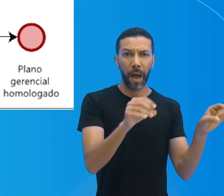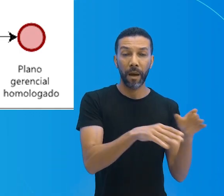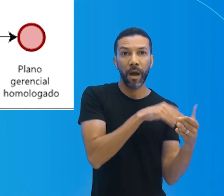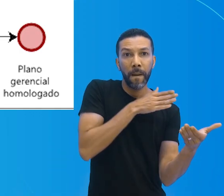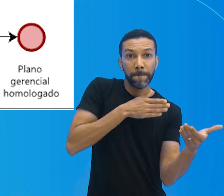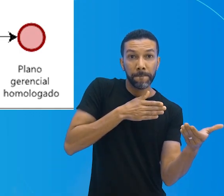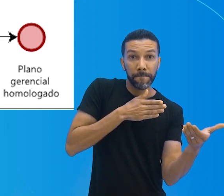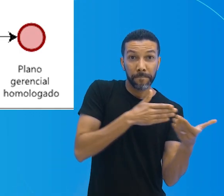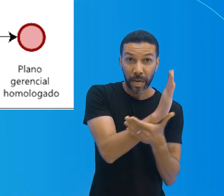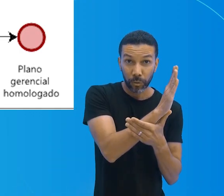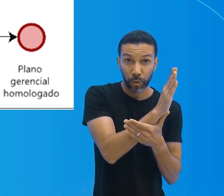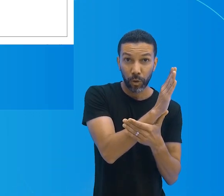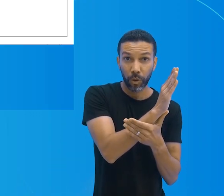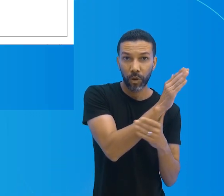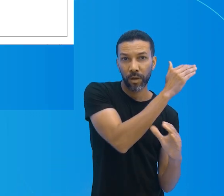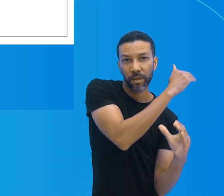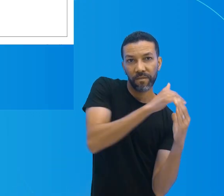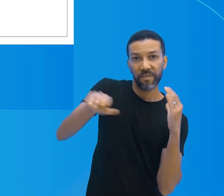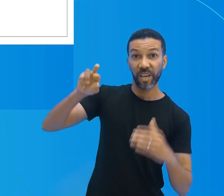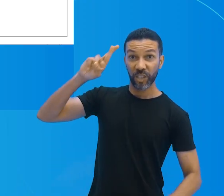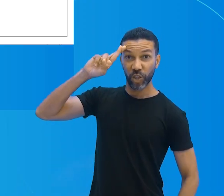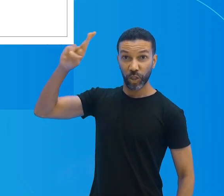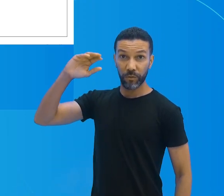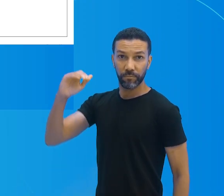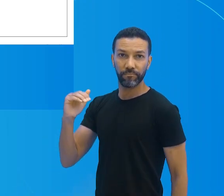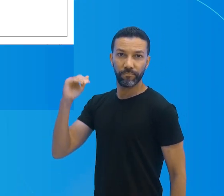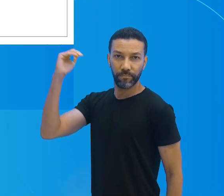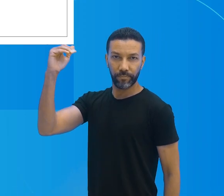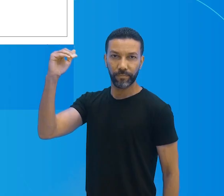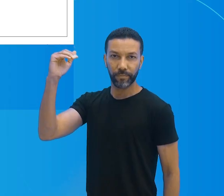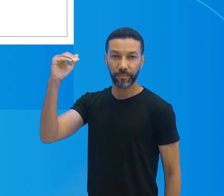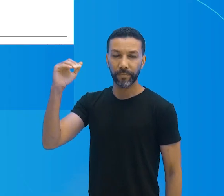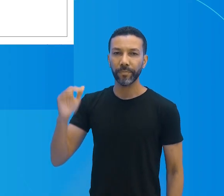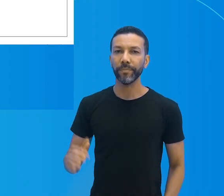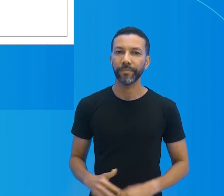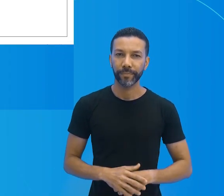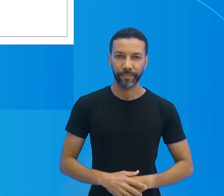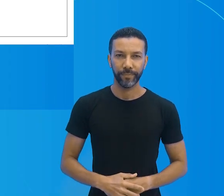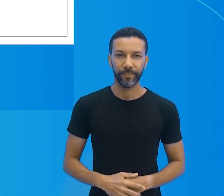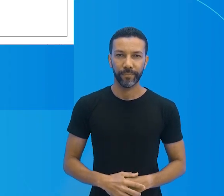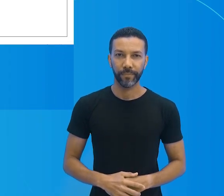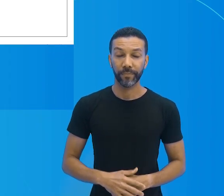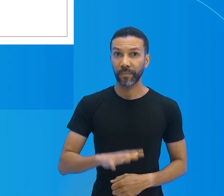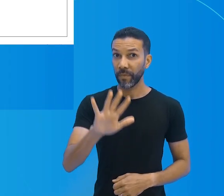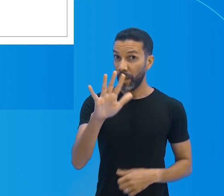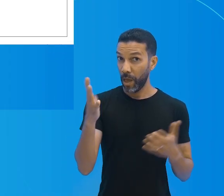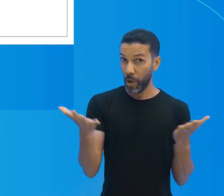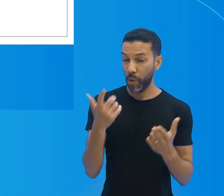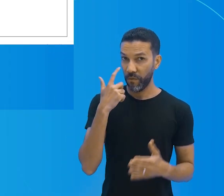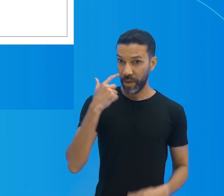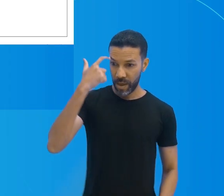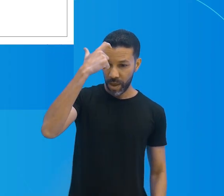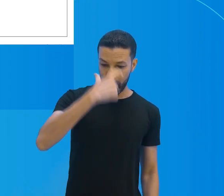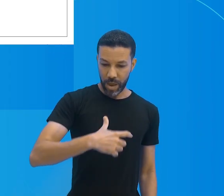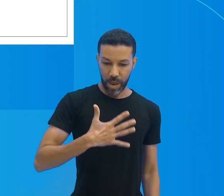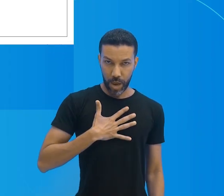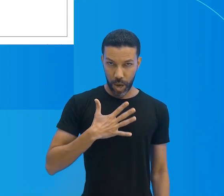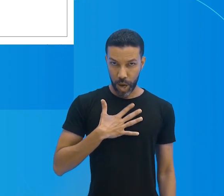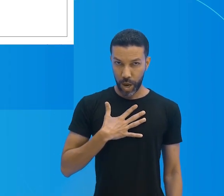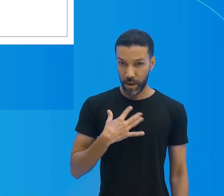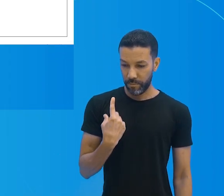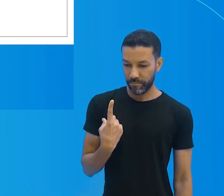cadastro para uma chefia superior. Vamos agora entender um pouco mais como o servidor